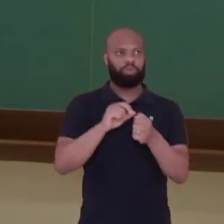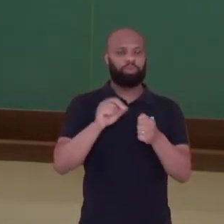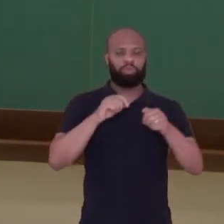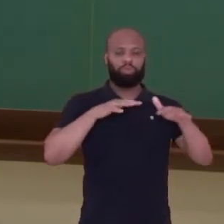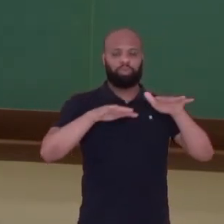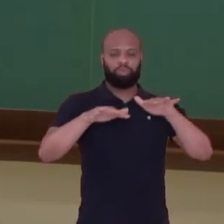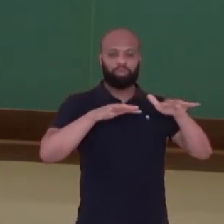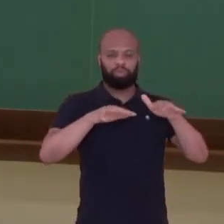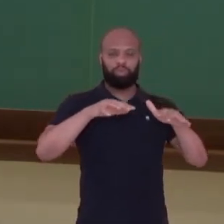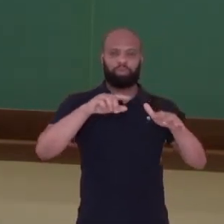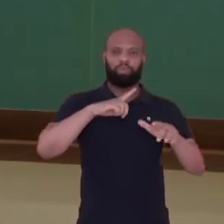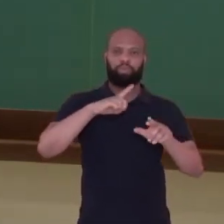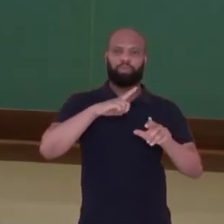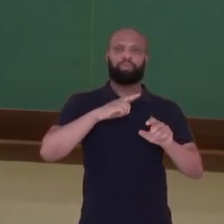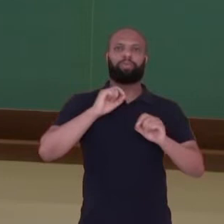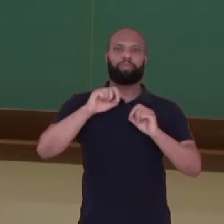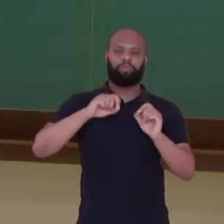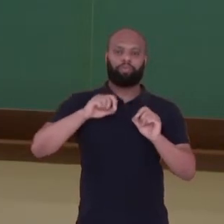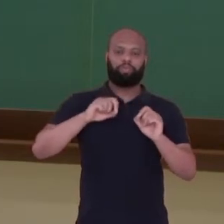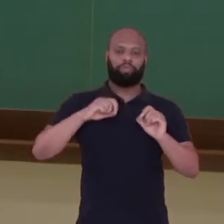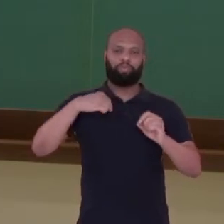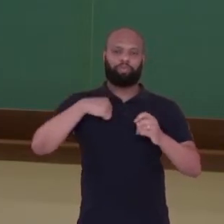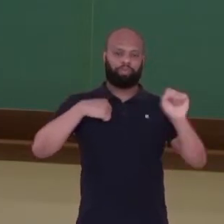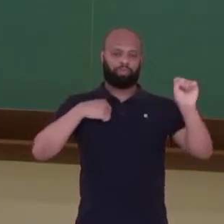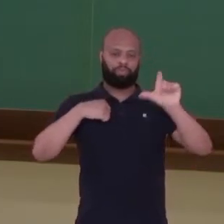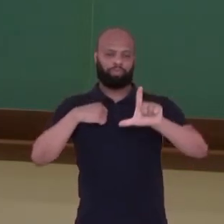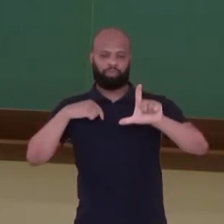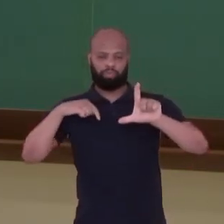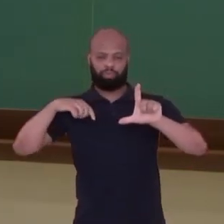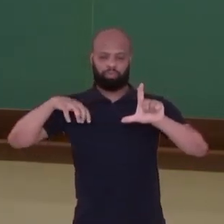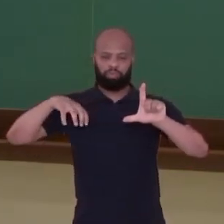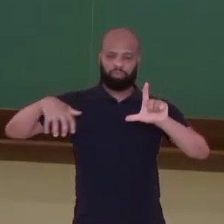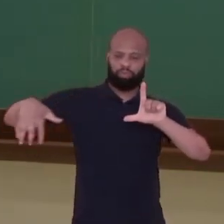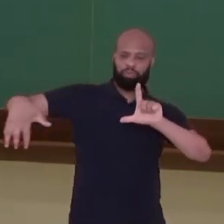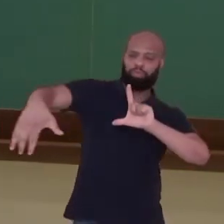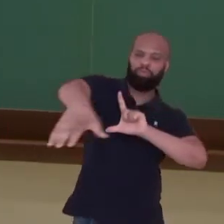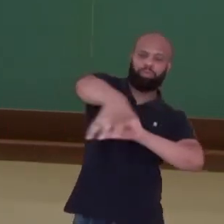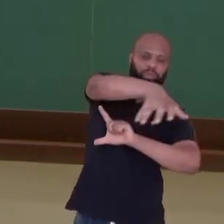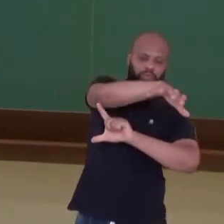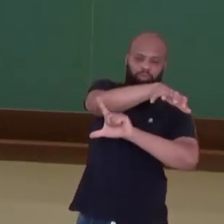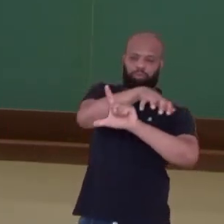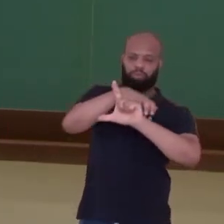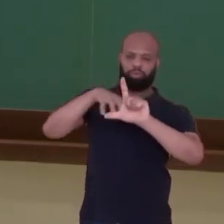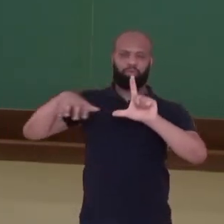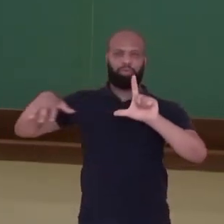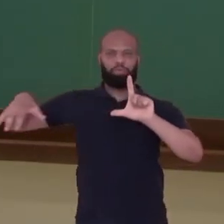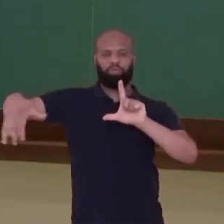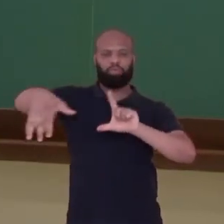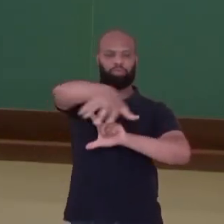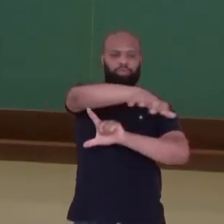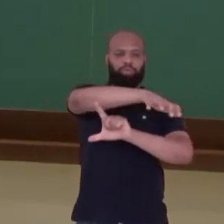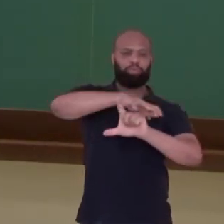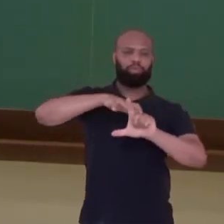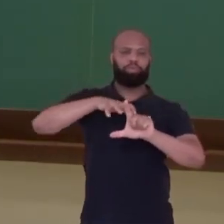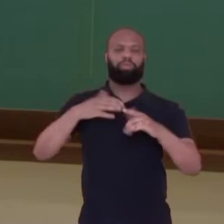movimentar em torno do Sol. Esse tempinho demora mais,